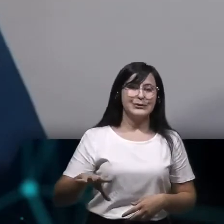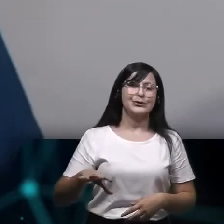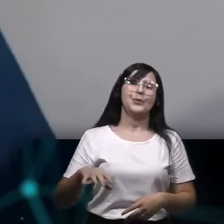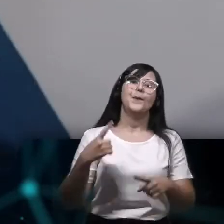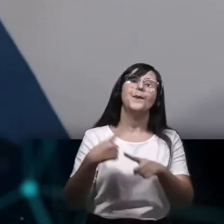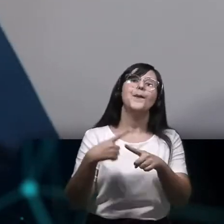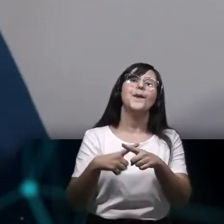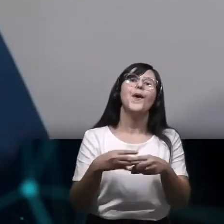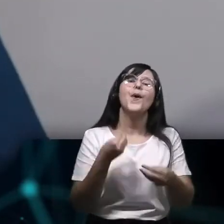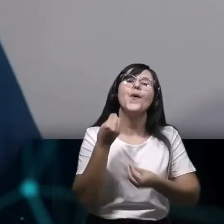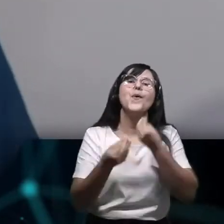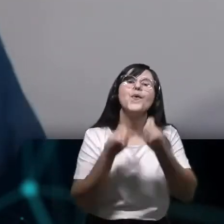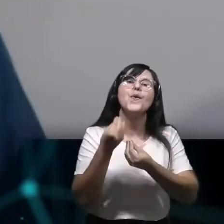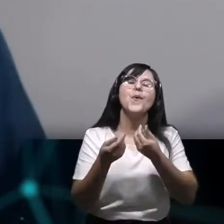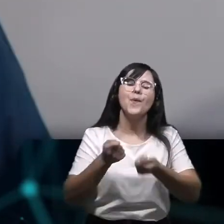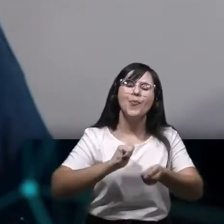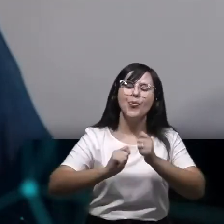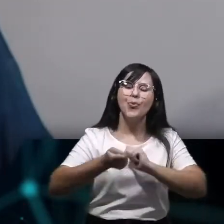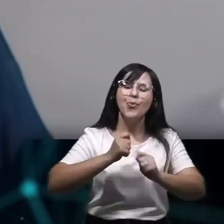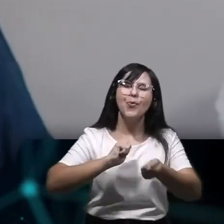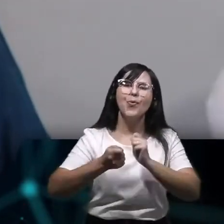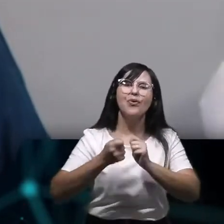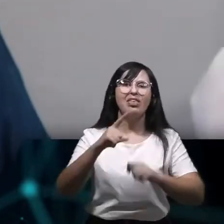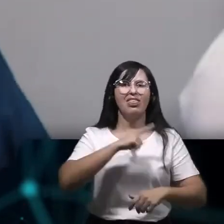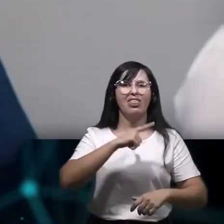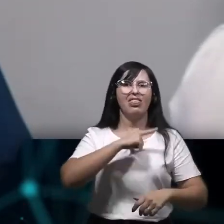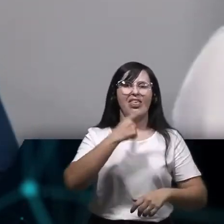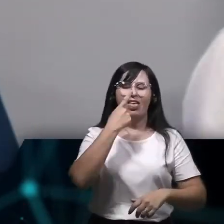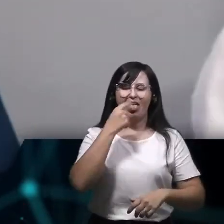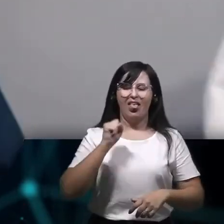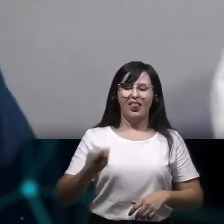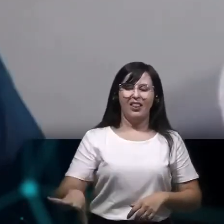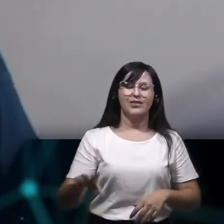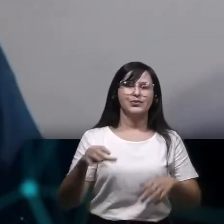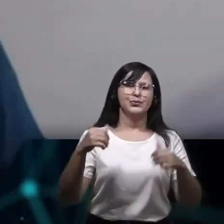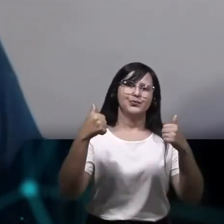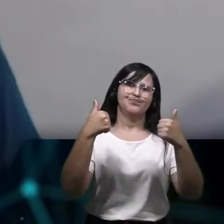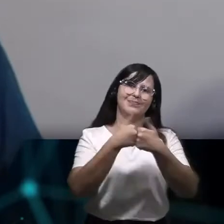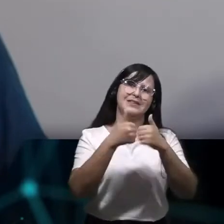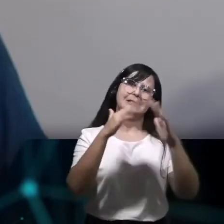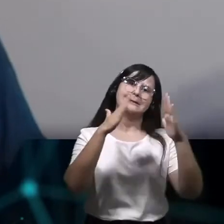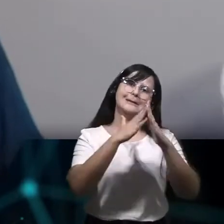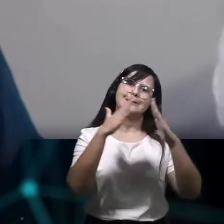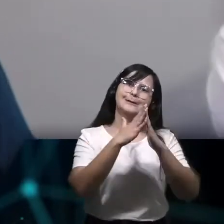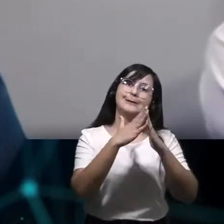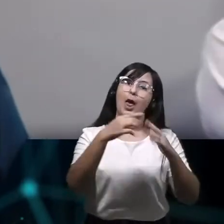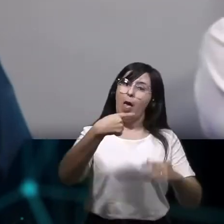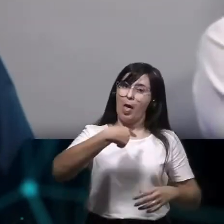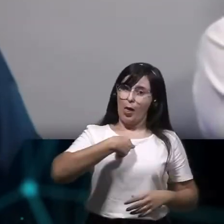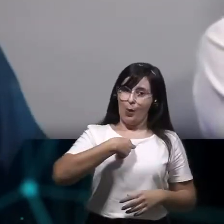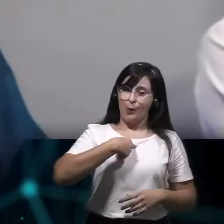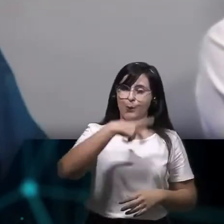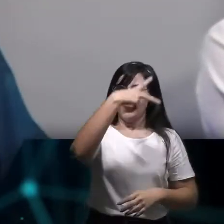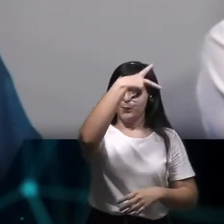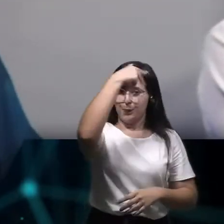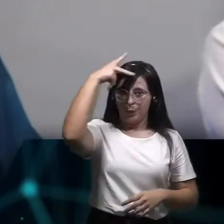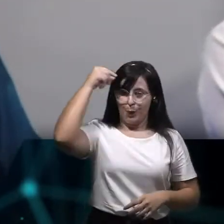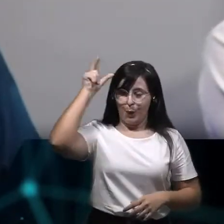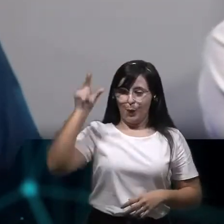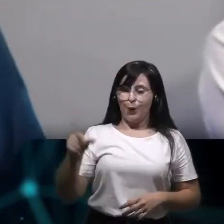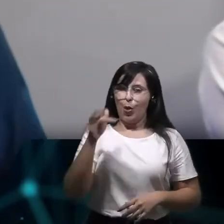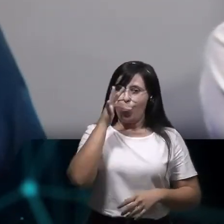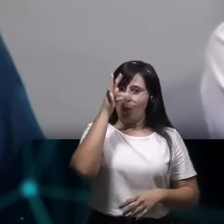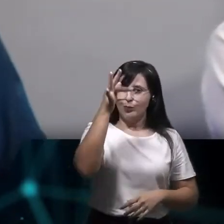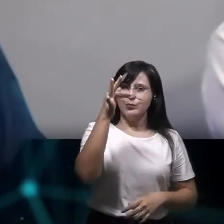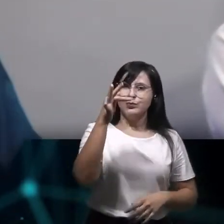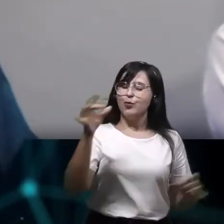seu lote. Quem é que quer comprar um lote vizinho ao lixão? Mas eu me comprometo, eleito prefeito, que se Deus quiser você, de eu tirar